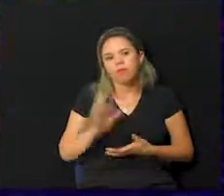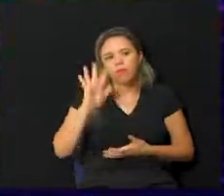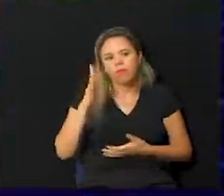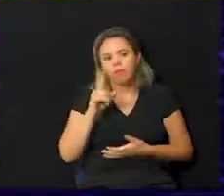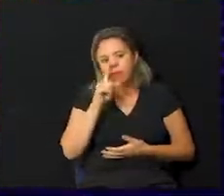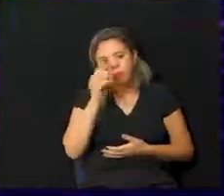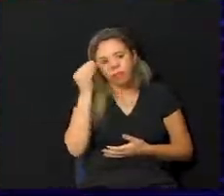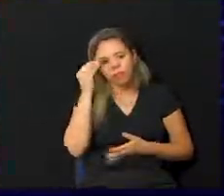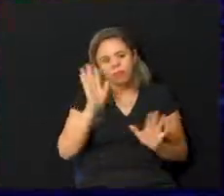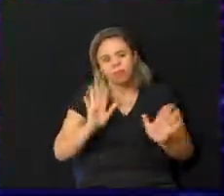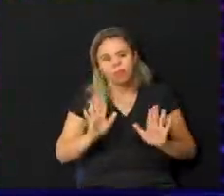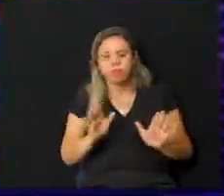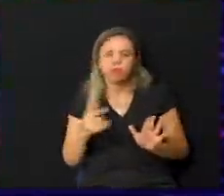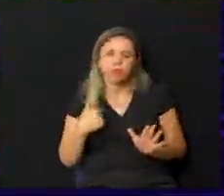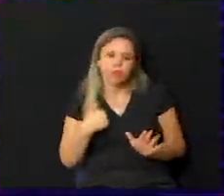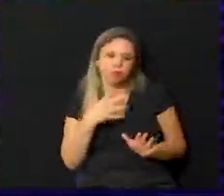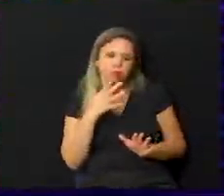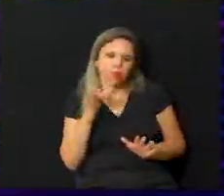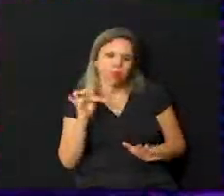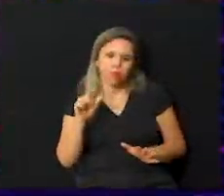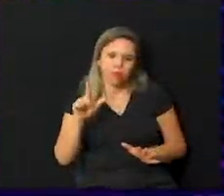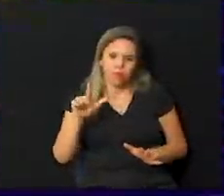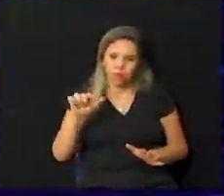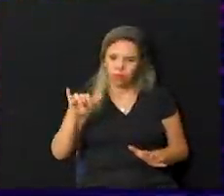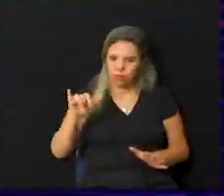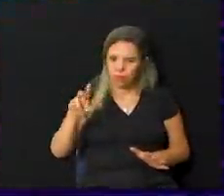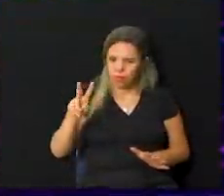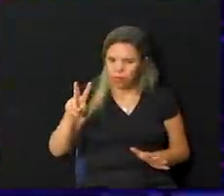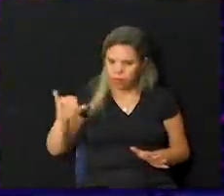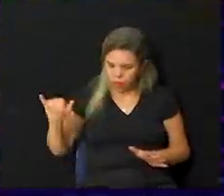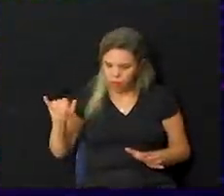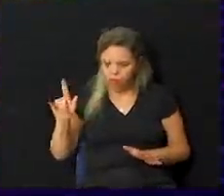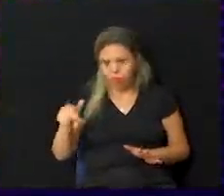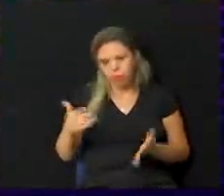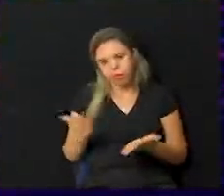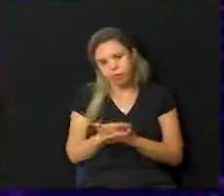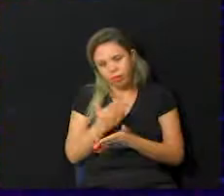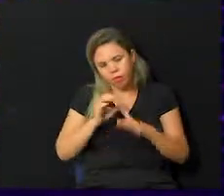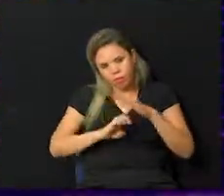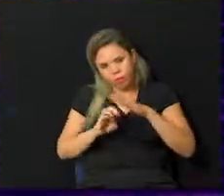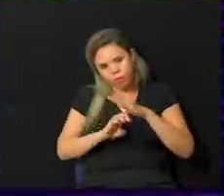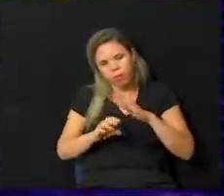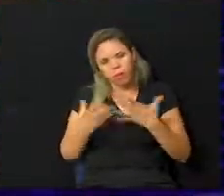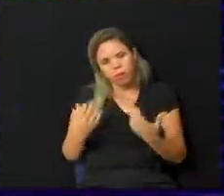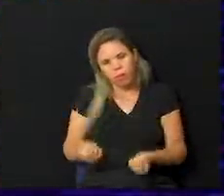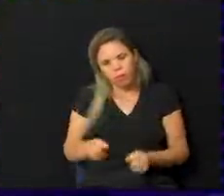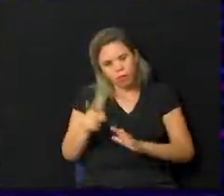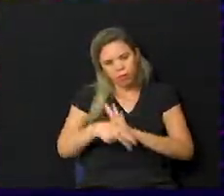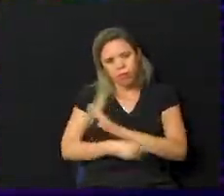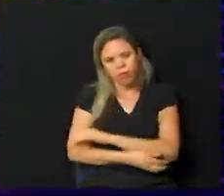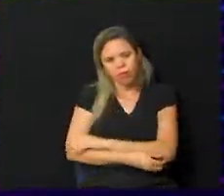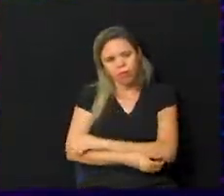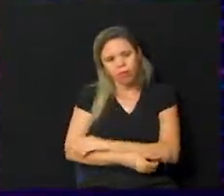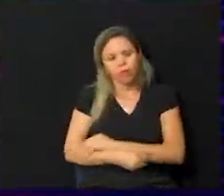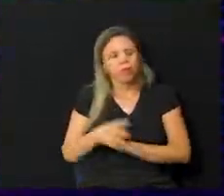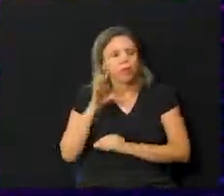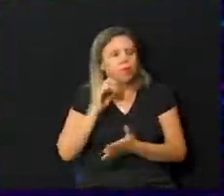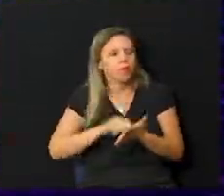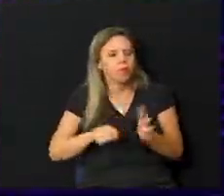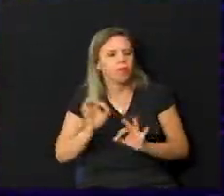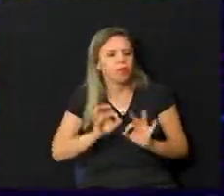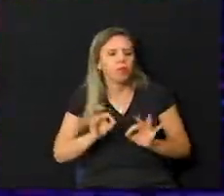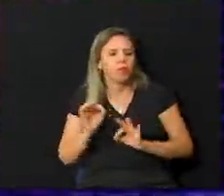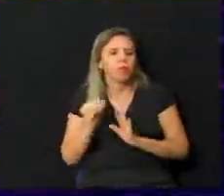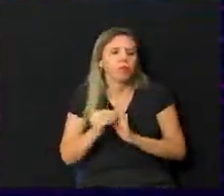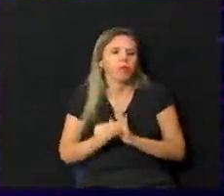eles resolveram não arriscar tanto. E aí eu conheci a Flive e eles super amaram o projeto, acharam super bacana a ideia, acharam bem